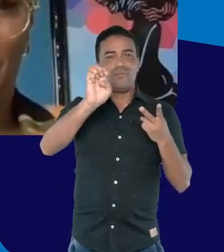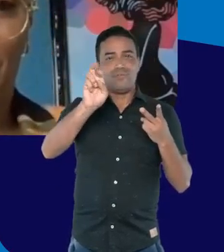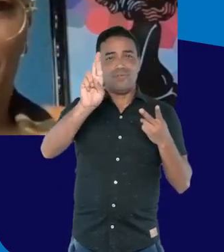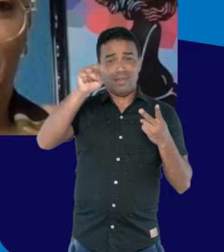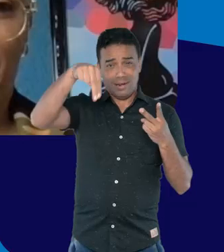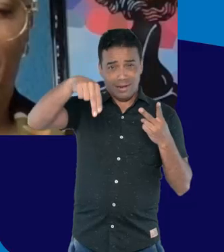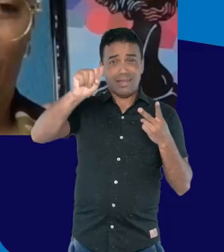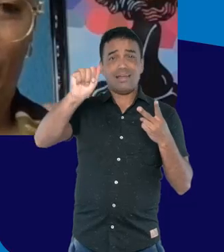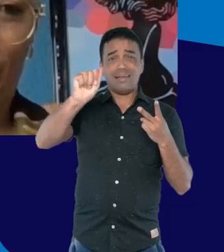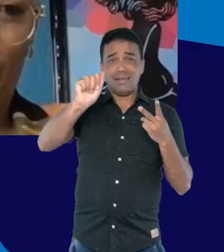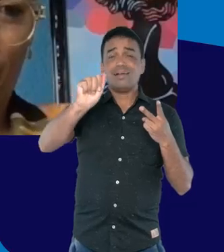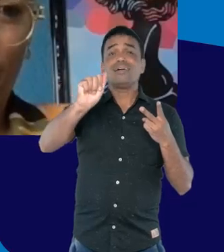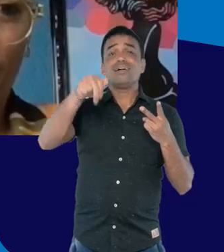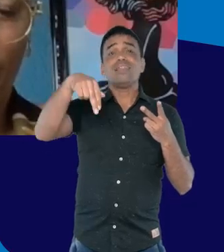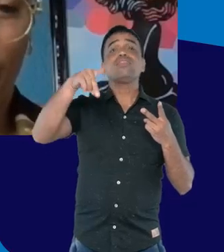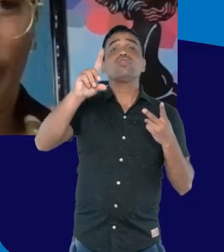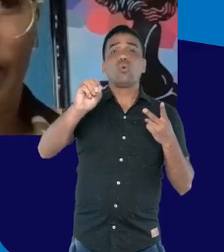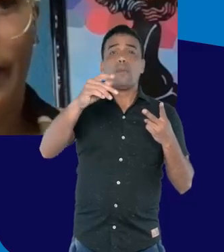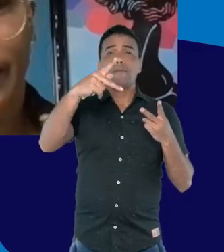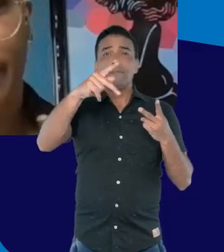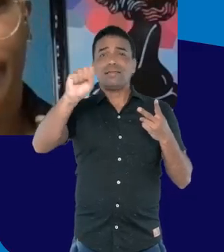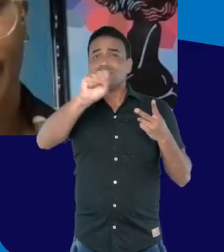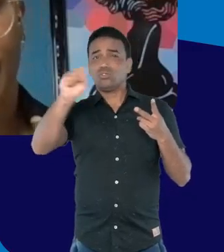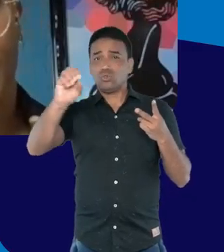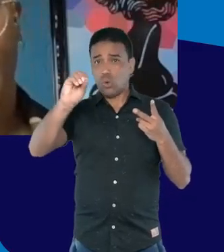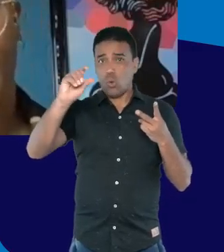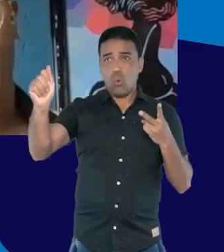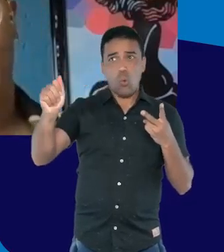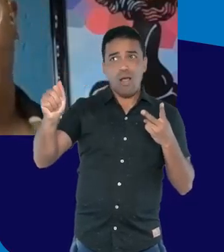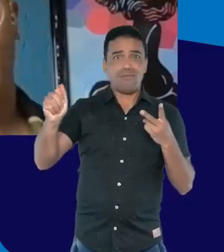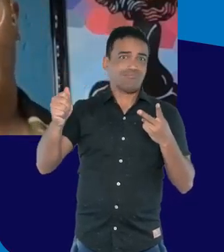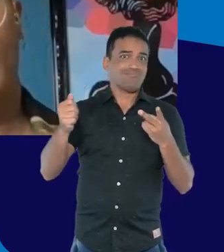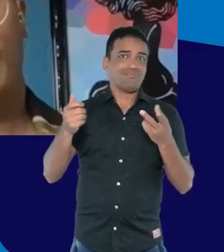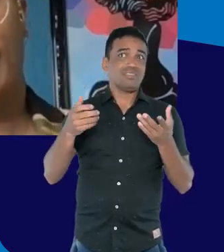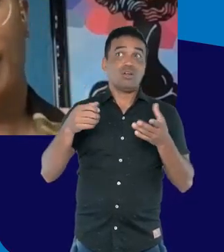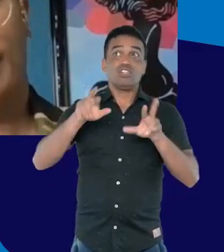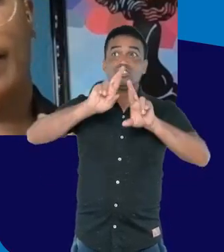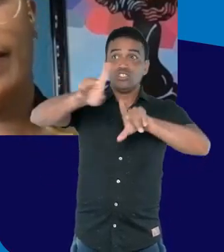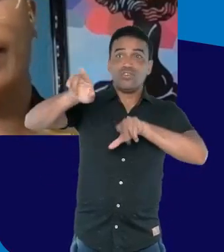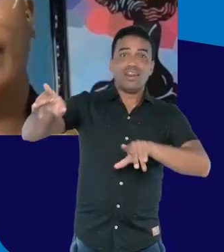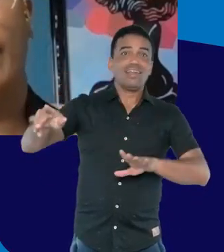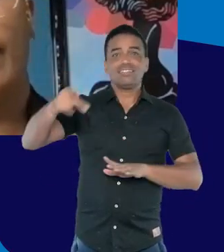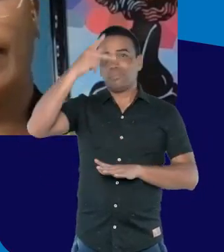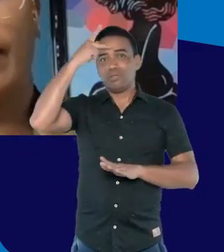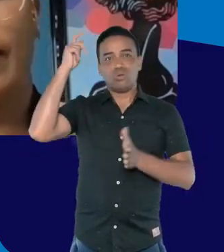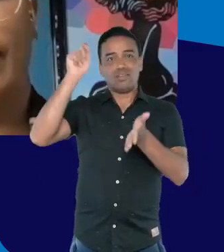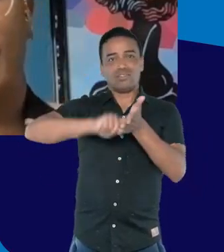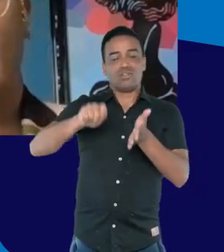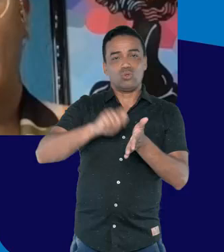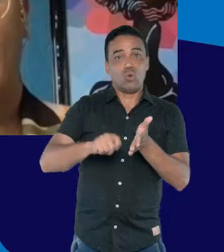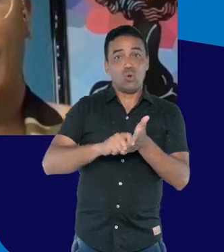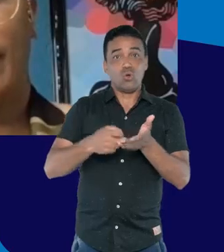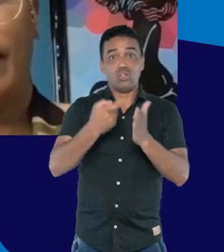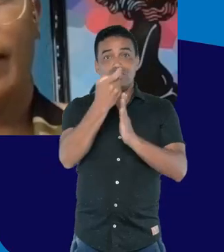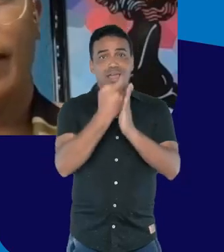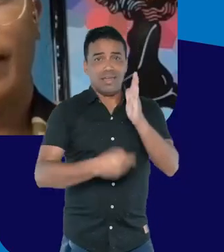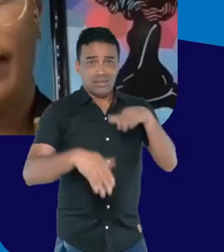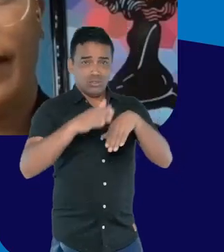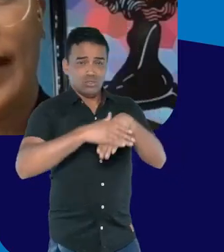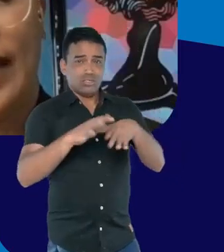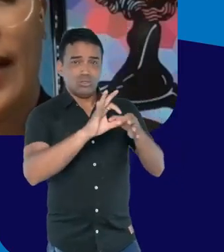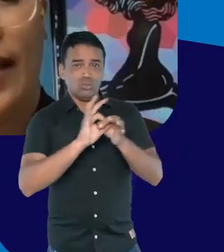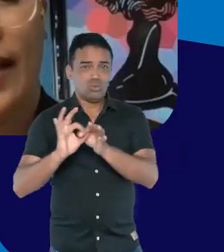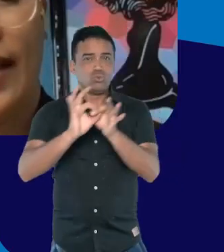super interessante como que você vai trazendo diferentes autores da ficção para o seu texto também, junto com autores